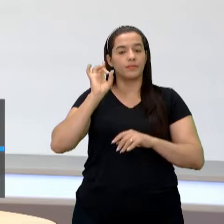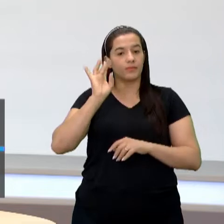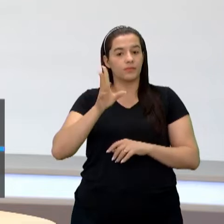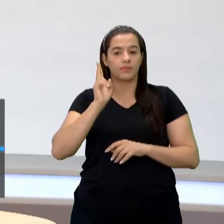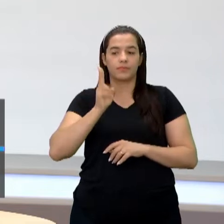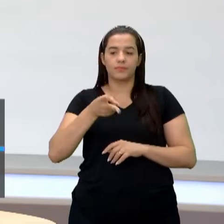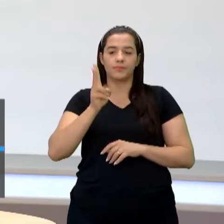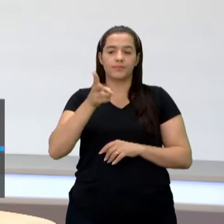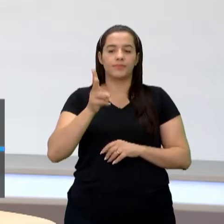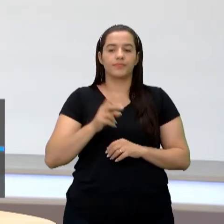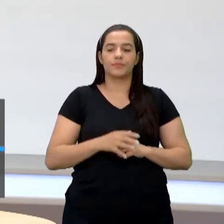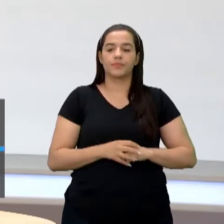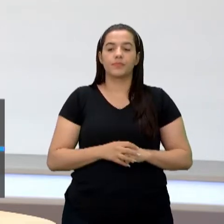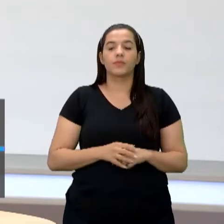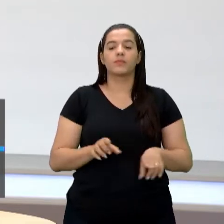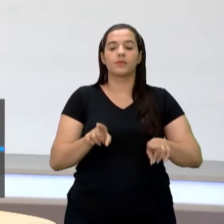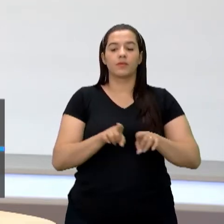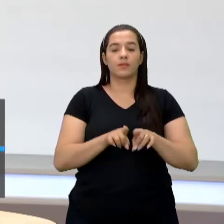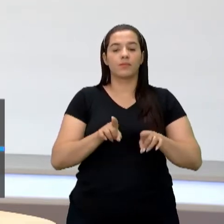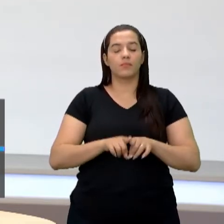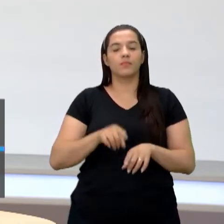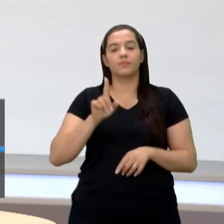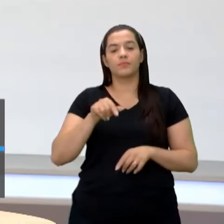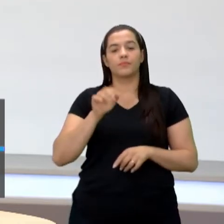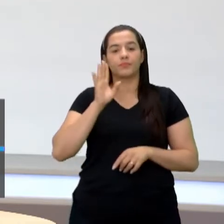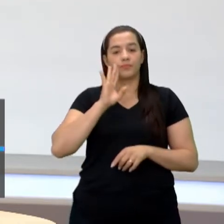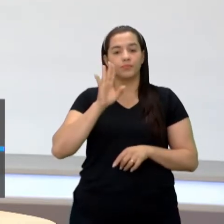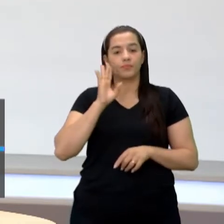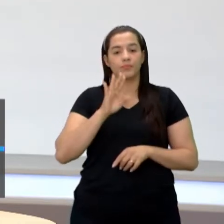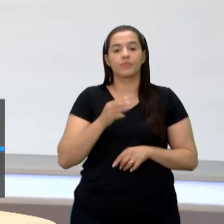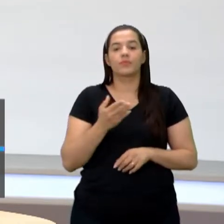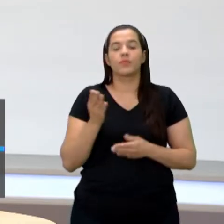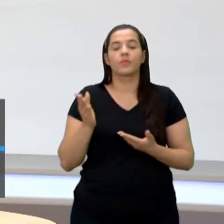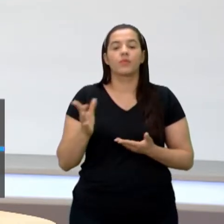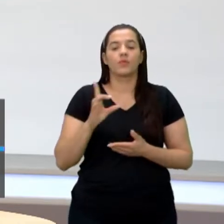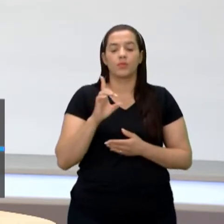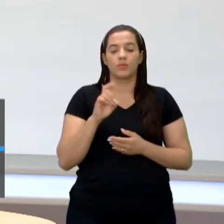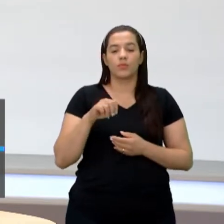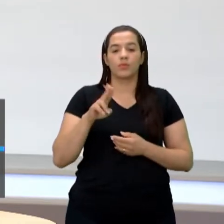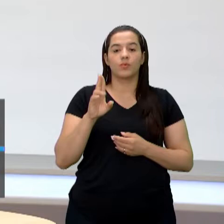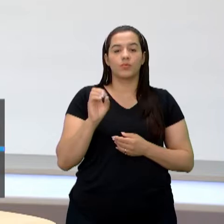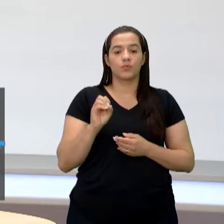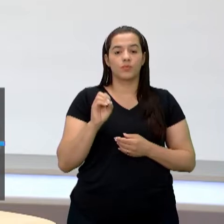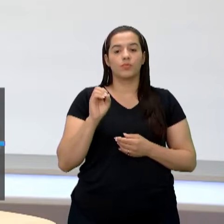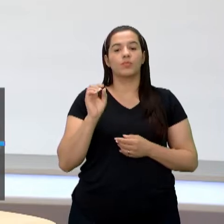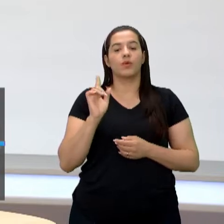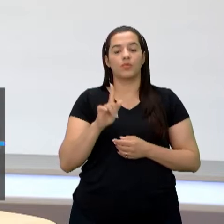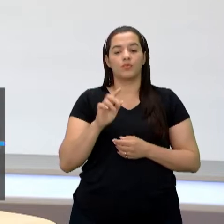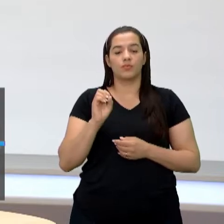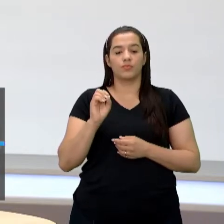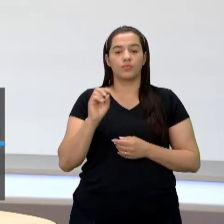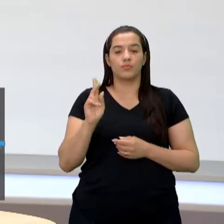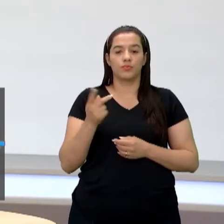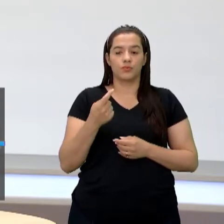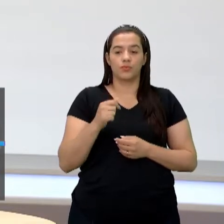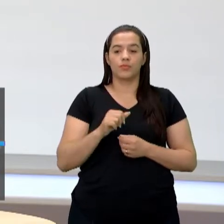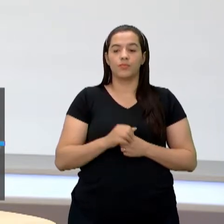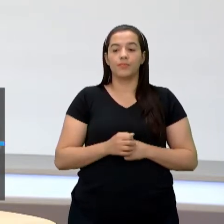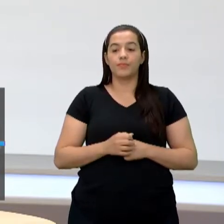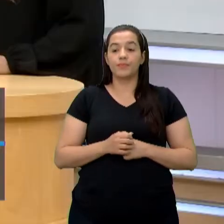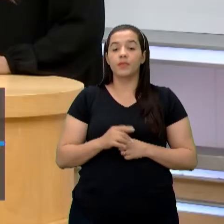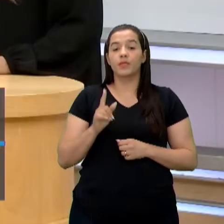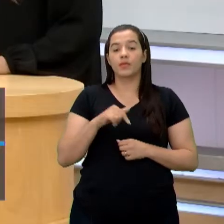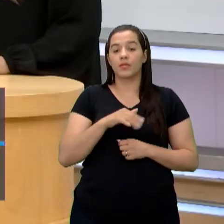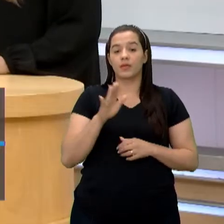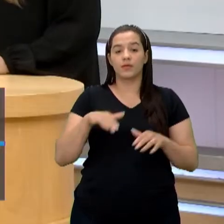um pensamento. Isso também é legal da gente falar. O dono do Garfield é o John. Isso. Tá? Só para deixar, porque não foi em